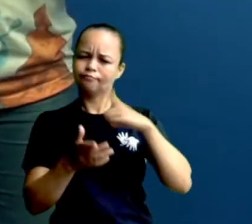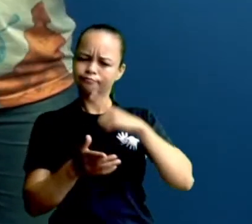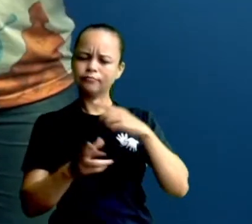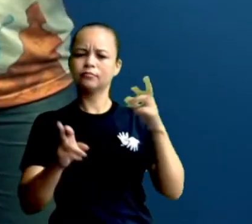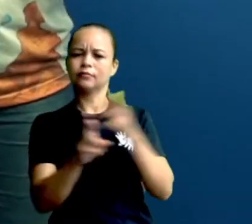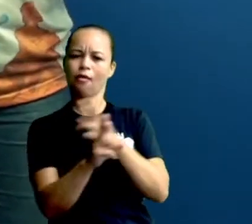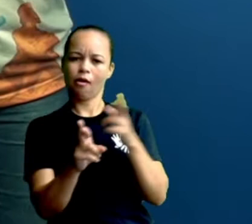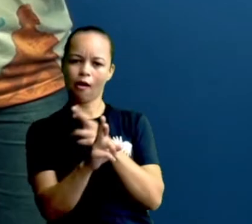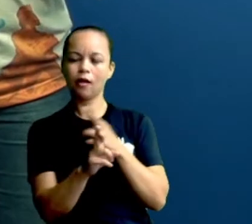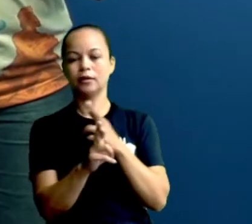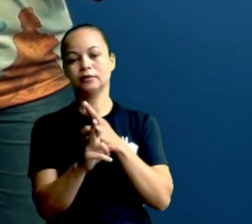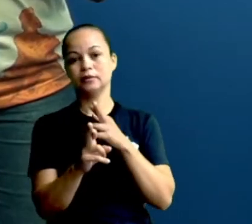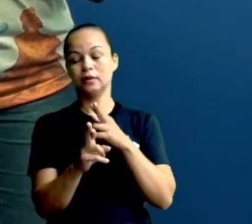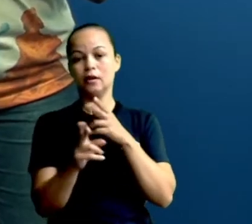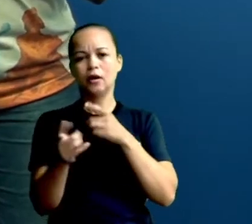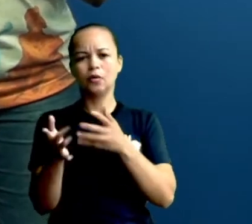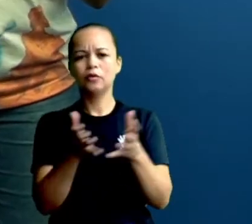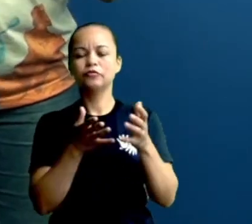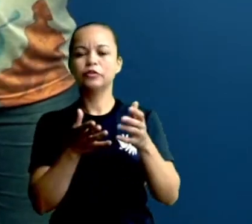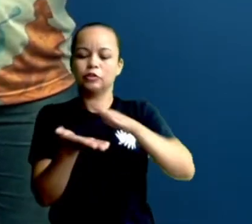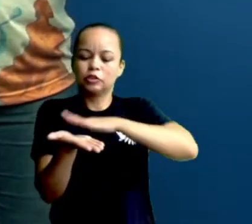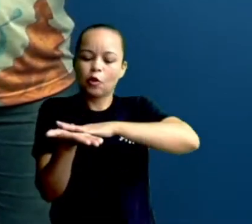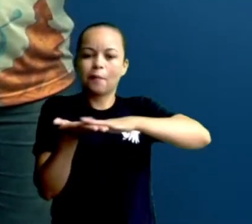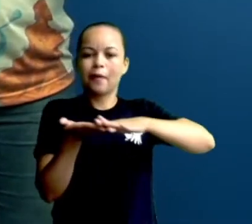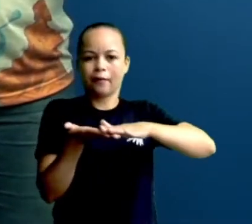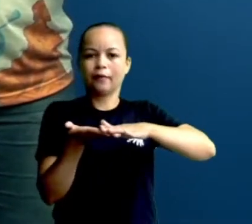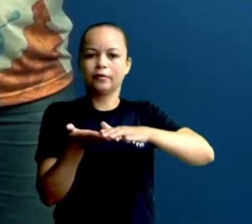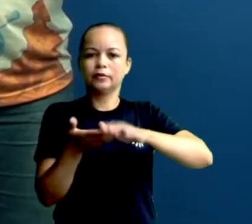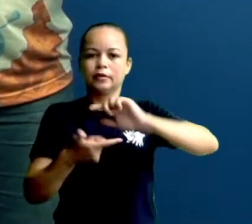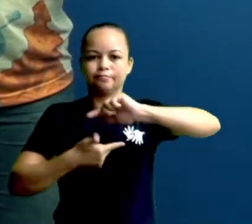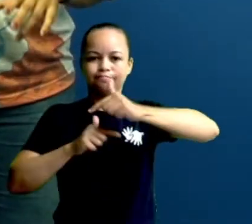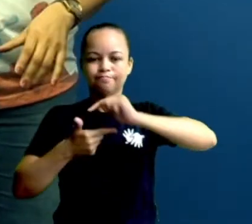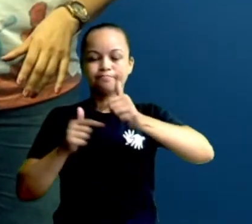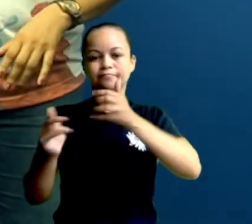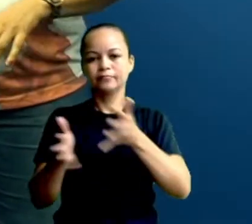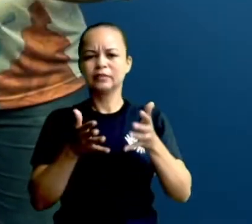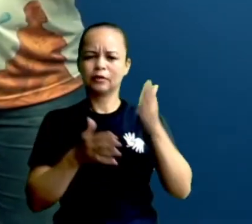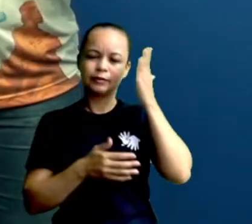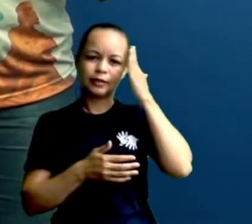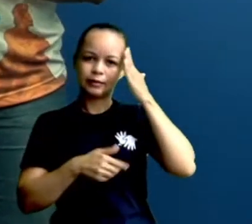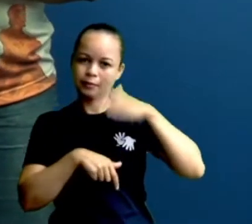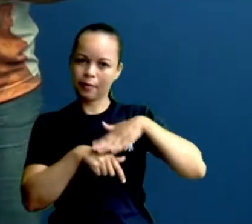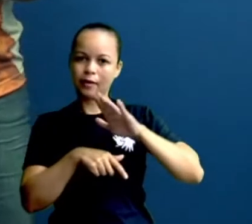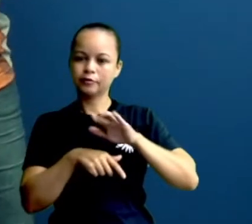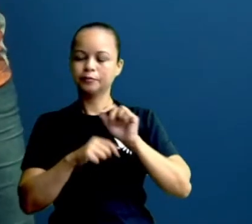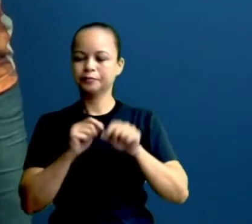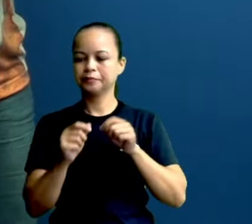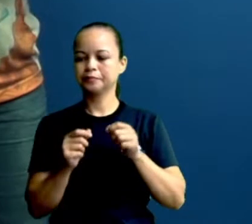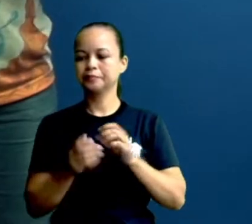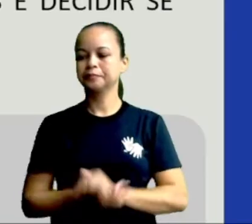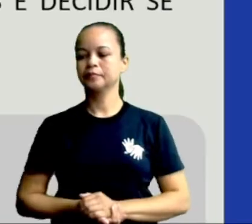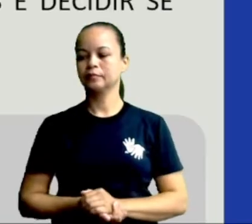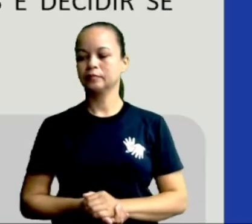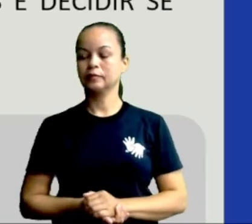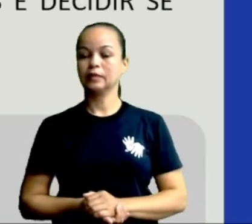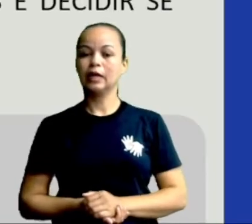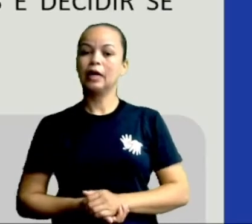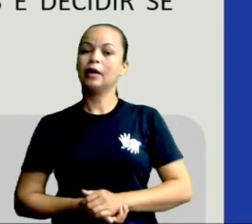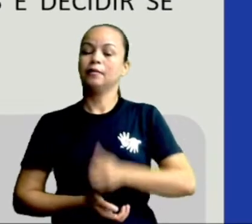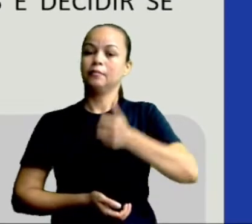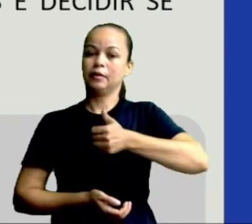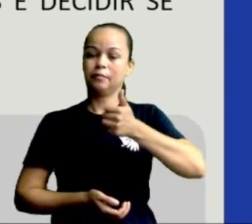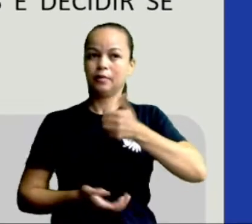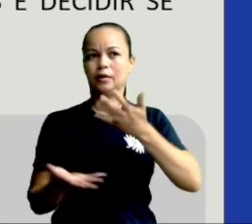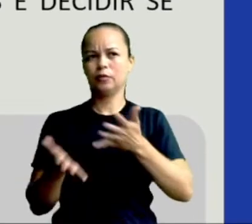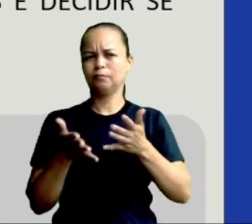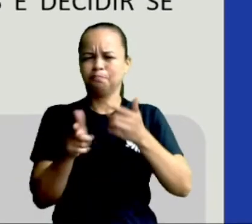relação, né, da figura geométrica plana. Vamos entender um pouquinho sobre isso? Vamos lá. Primeiramente, eu não